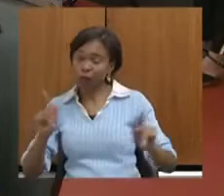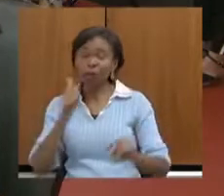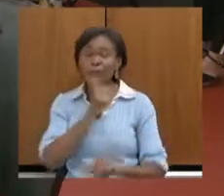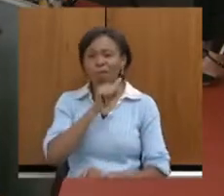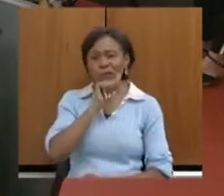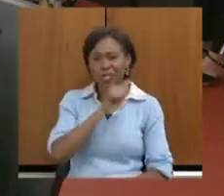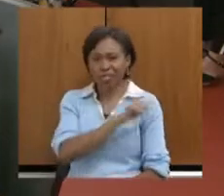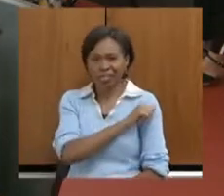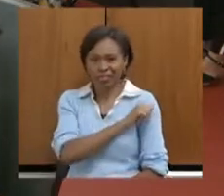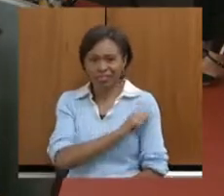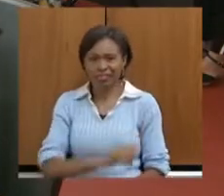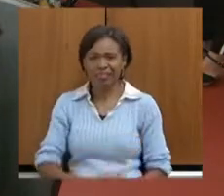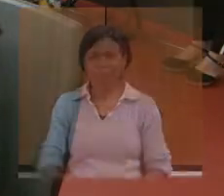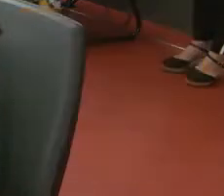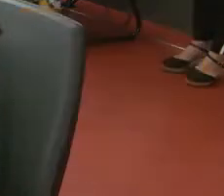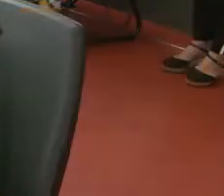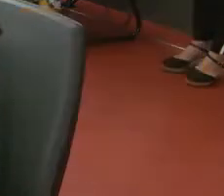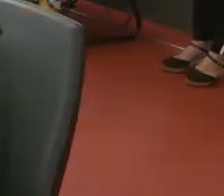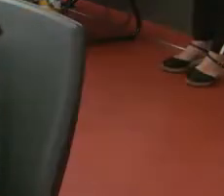considerações e